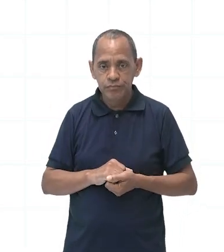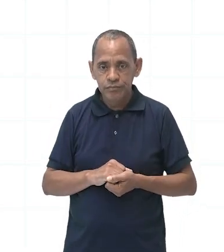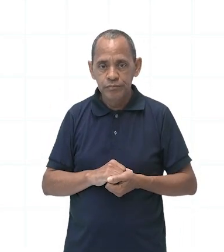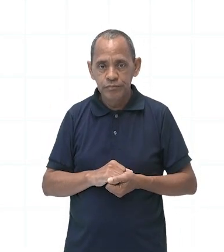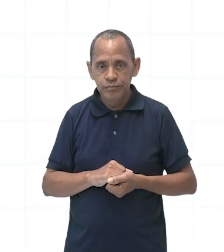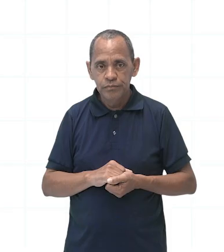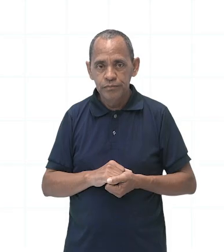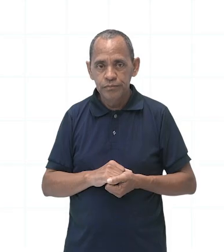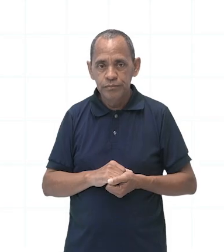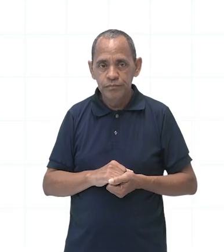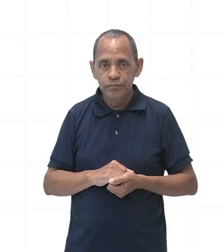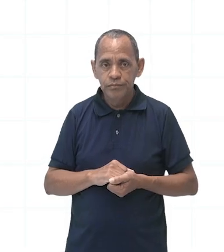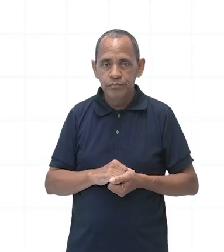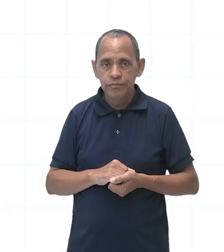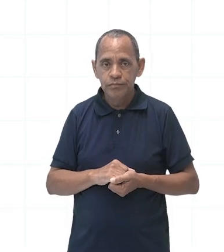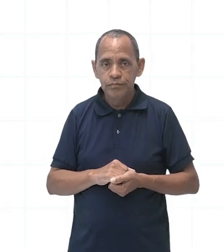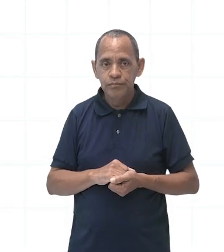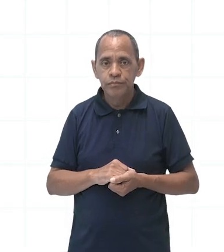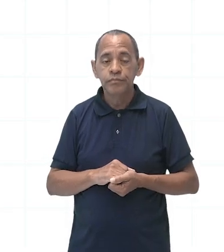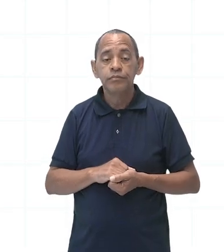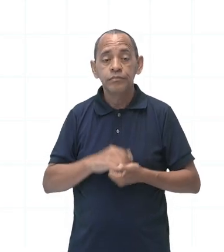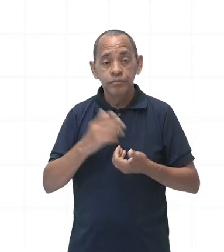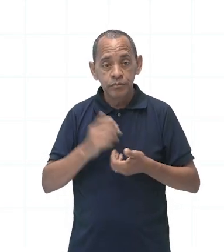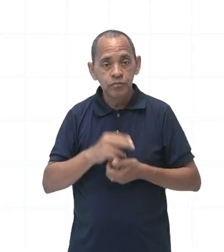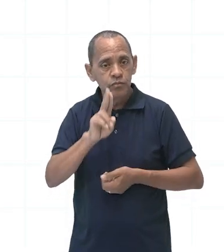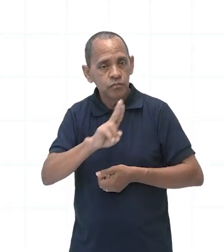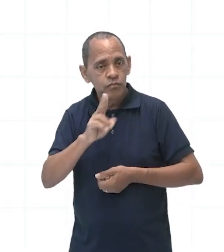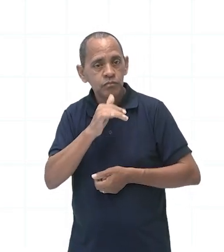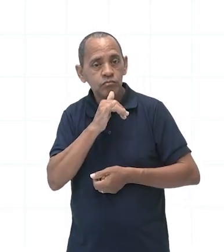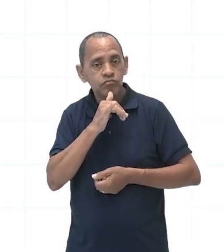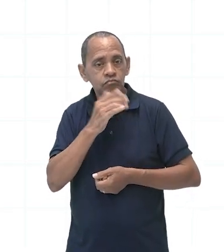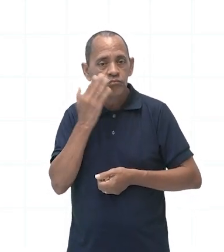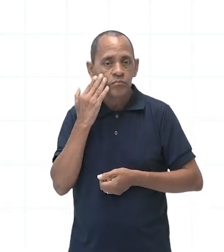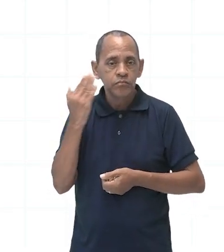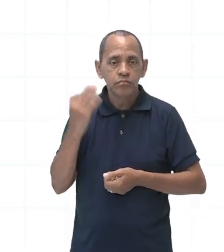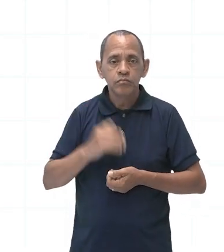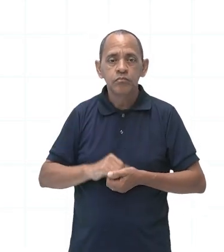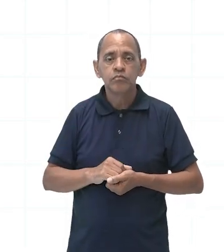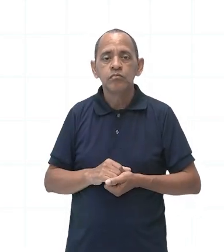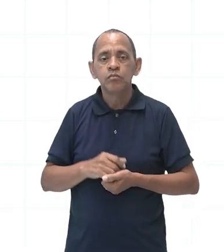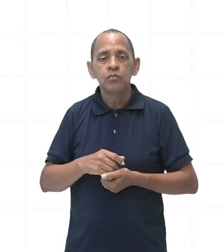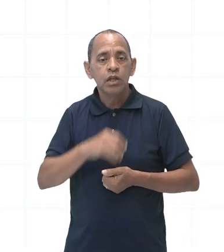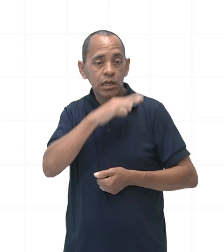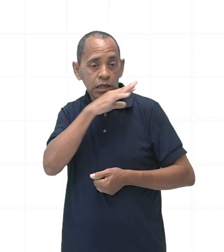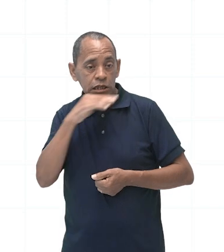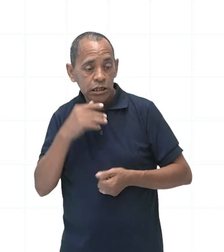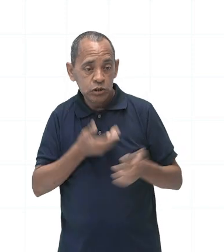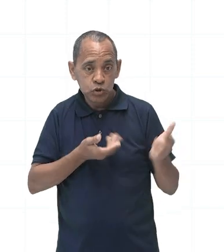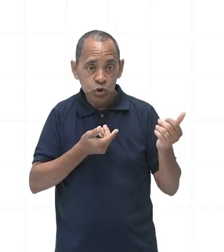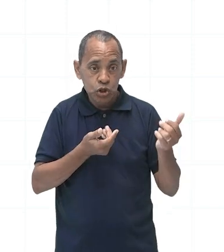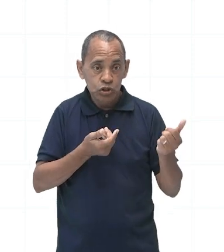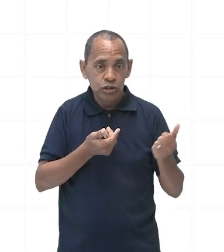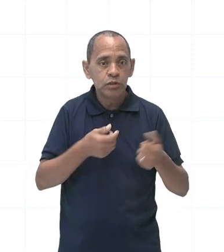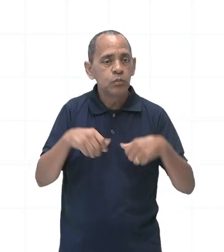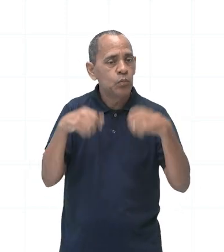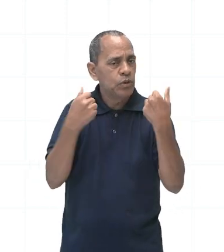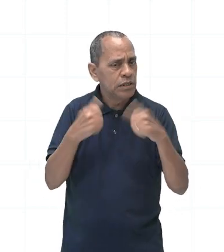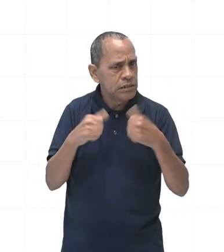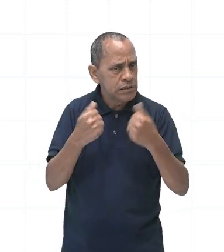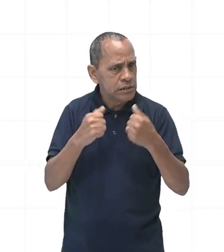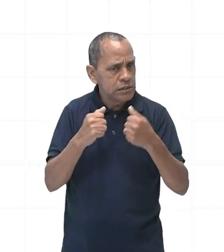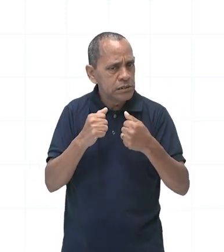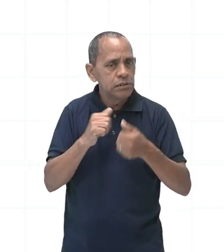significativo, mas essa complementação é com preposição. Então, vamos ao nosso exemplo, né? Quando eu